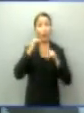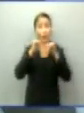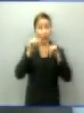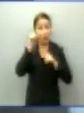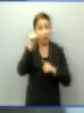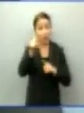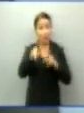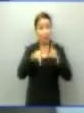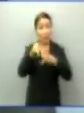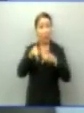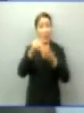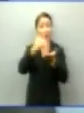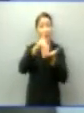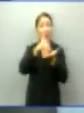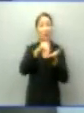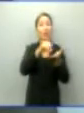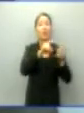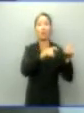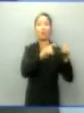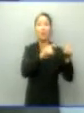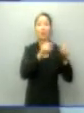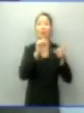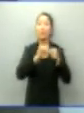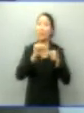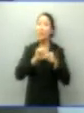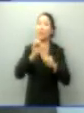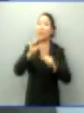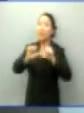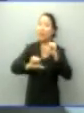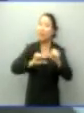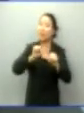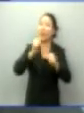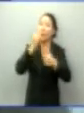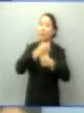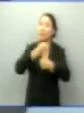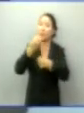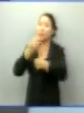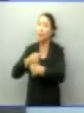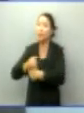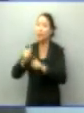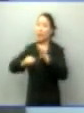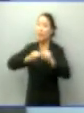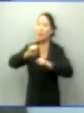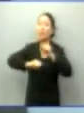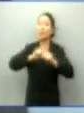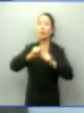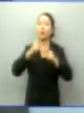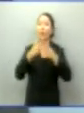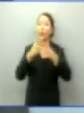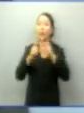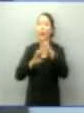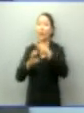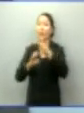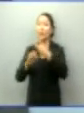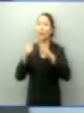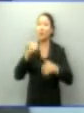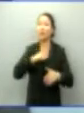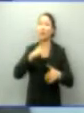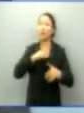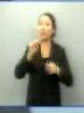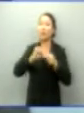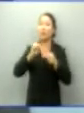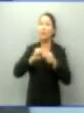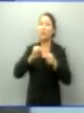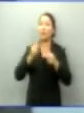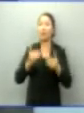de Fazenda precisa passar por um choque de gestão. Criaremos um ambiente negocial para que o empresário ou comerciante possa produzir